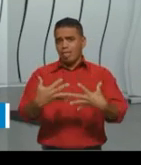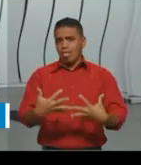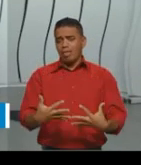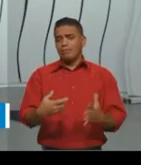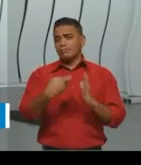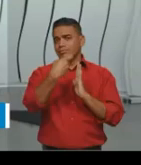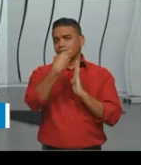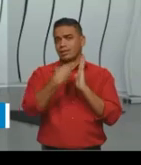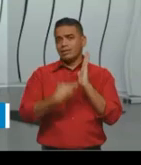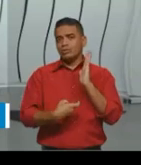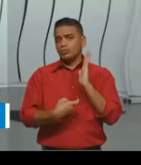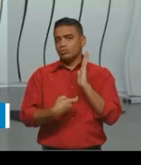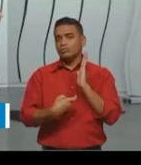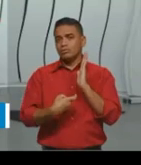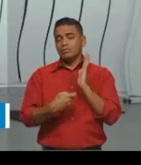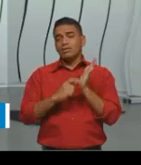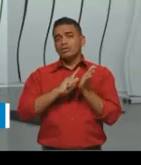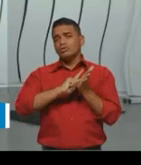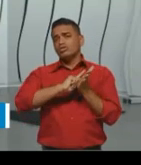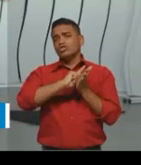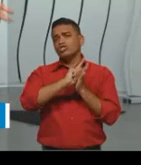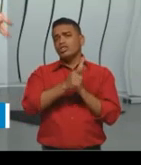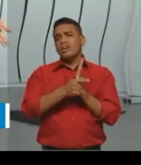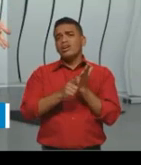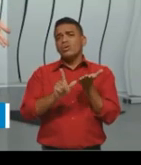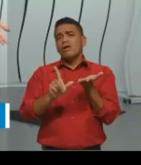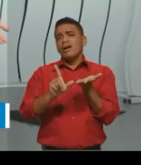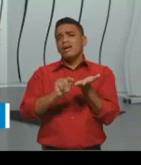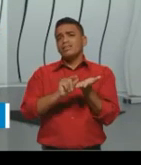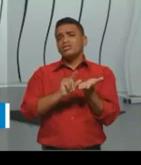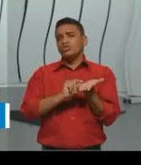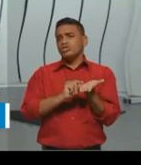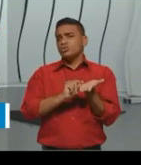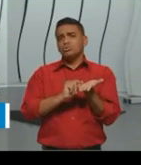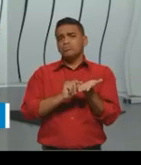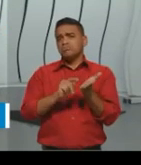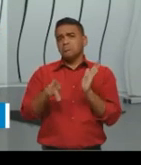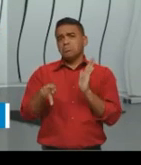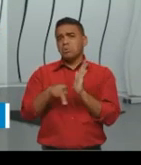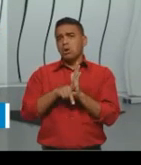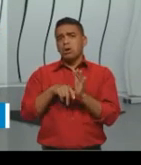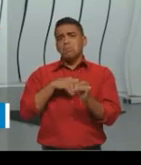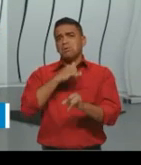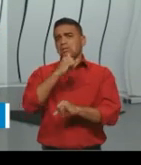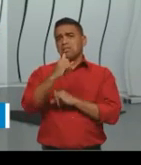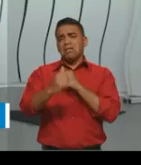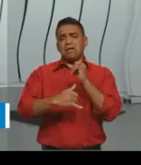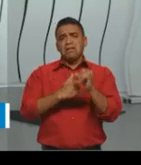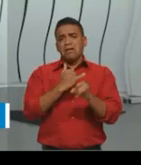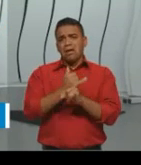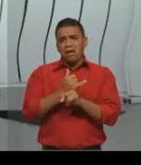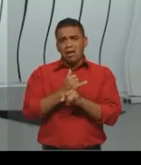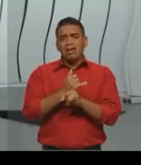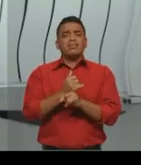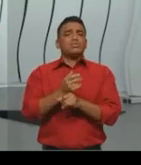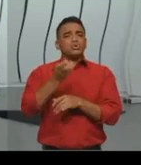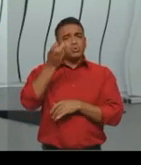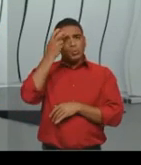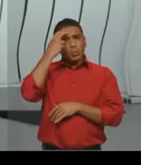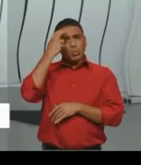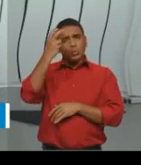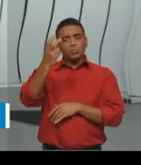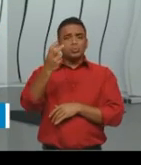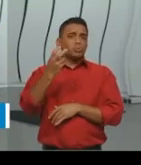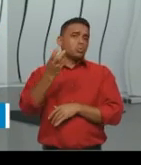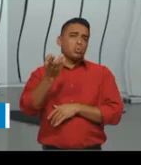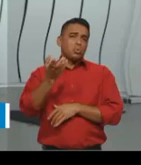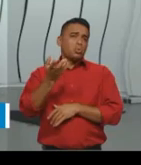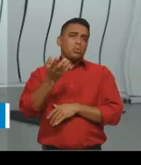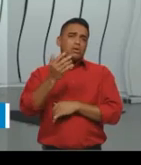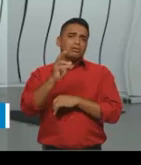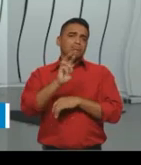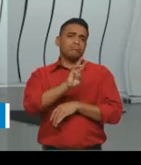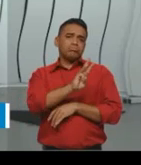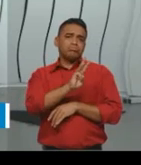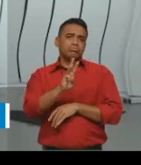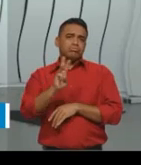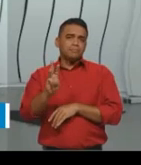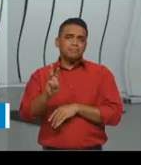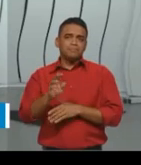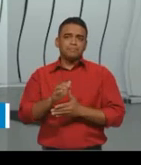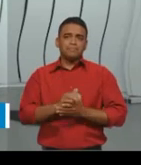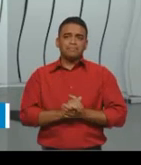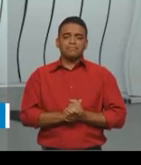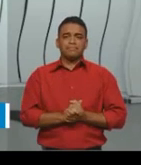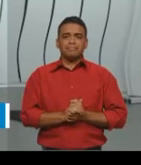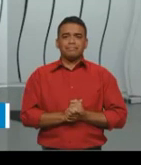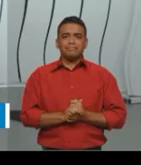O gênero do texto seria um artigo está na internet, né? Da cultura digital. William Shakespeare, often called England's